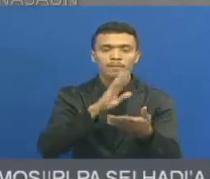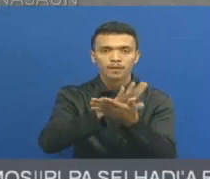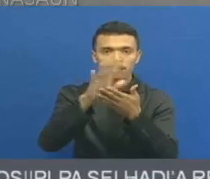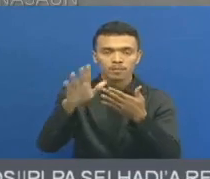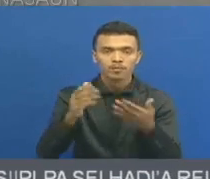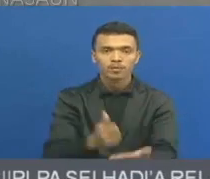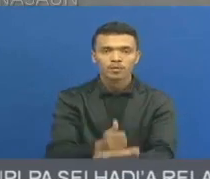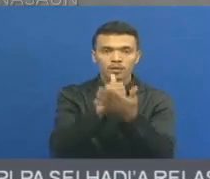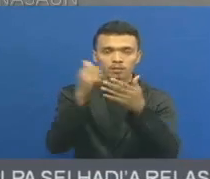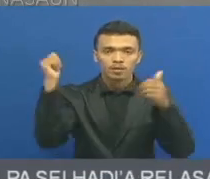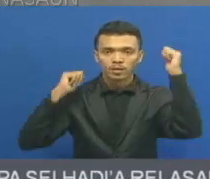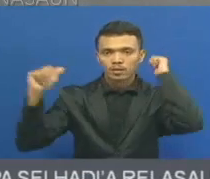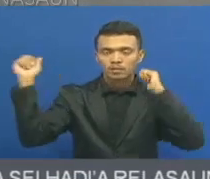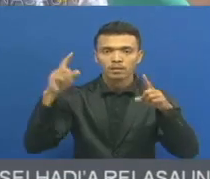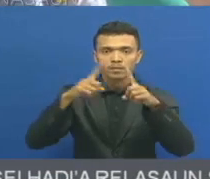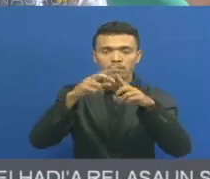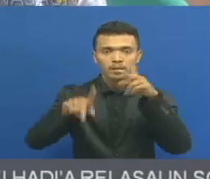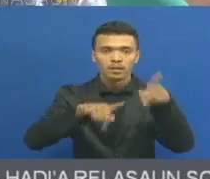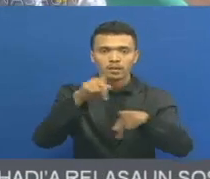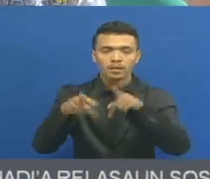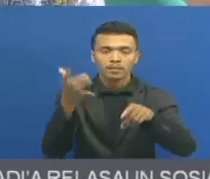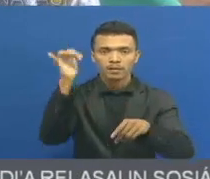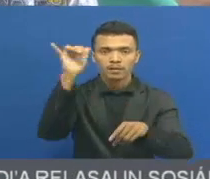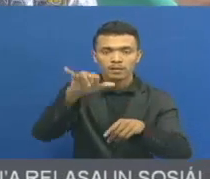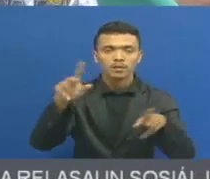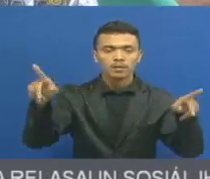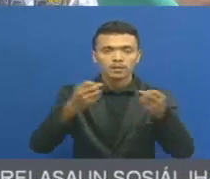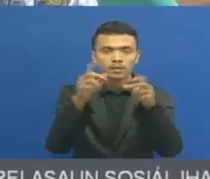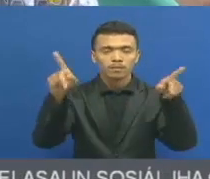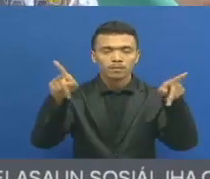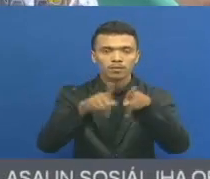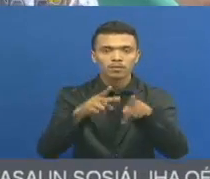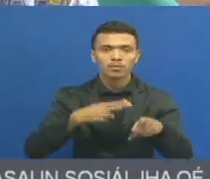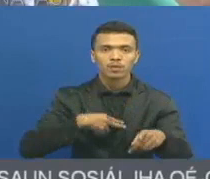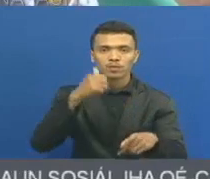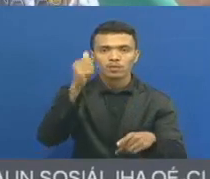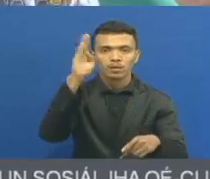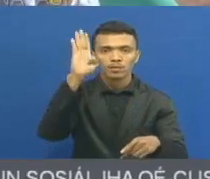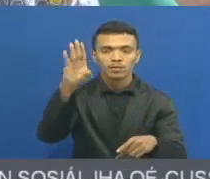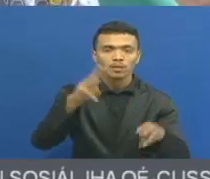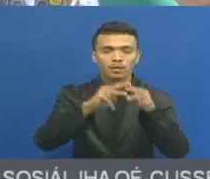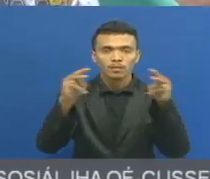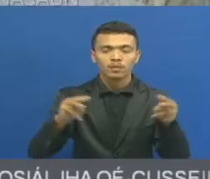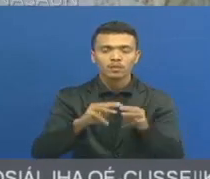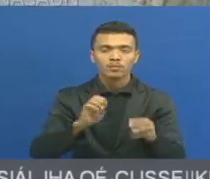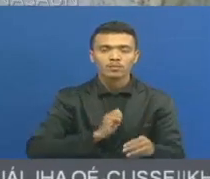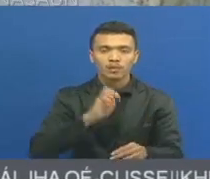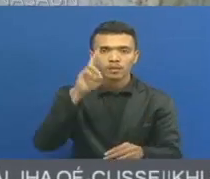onde facilita a atividade para o povo Sira e Suco Fatubolo, posto administrativo Hatulia B, município